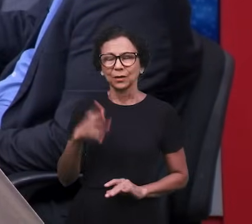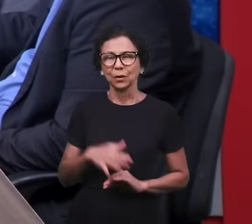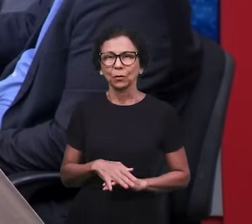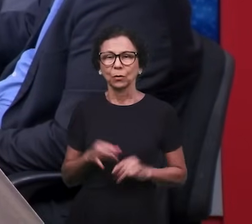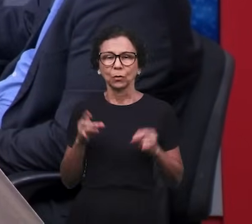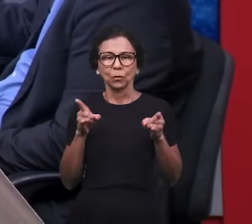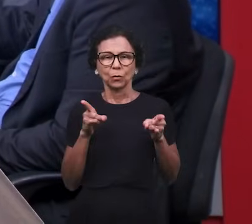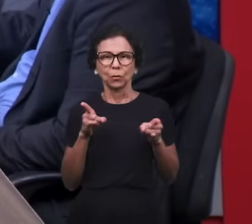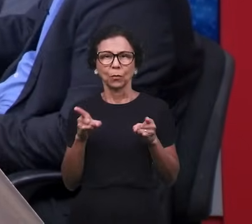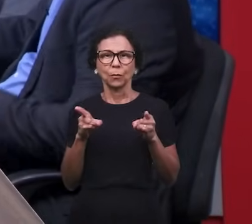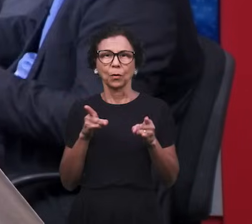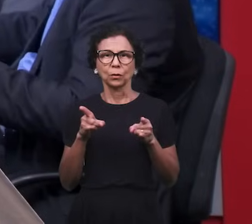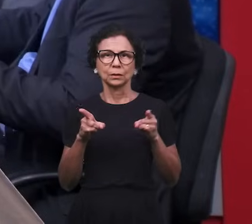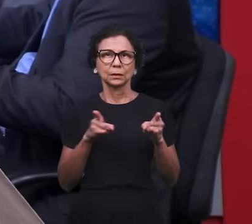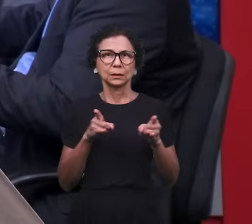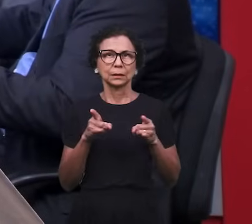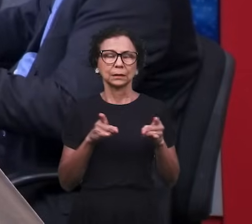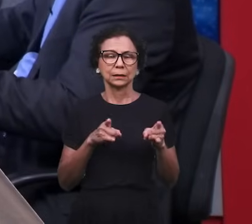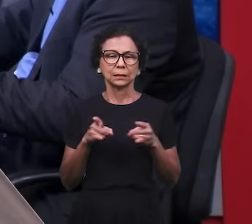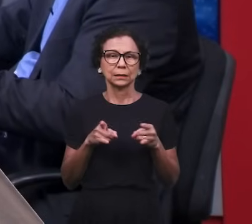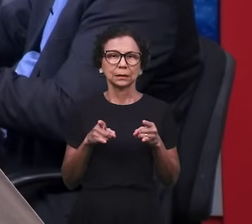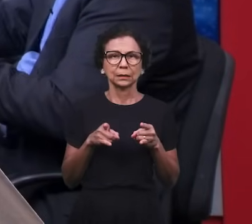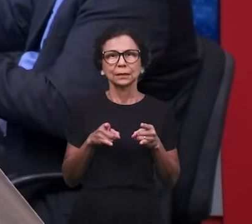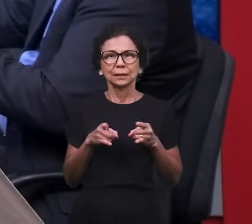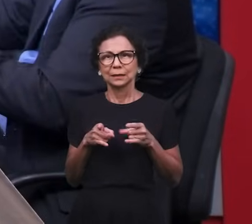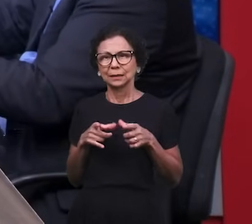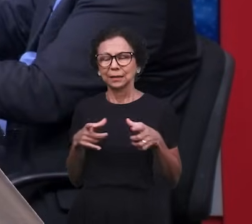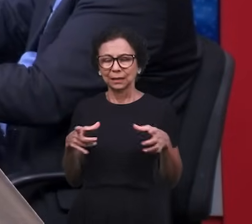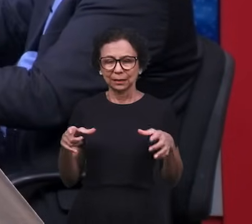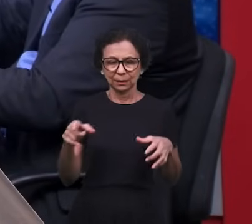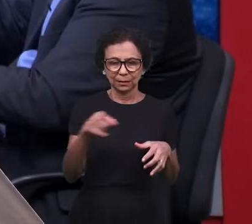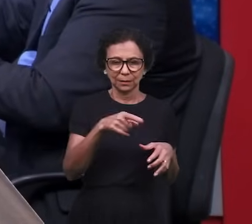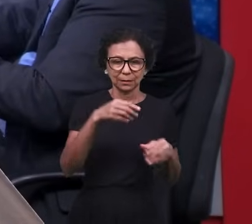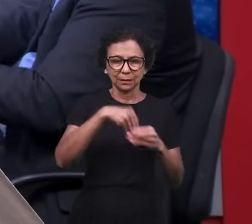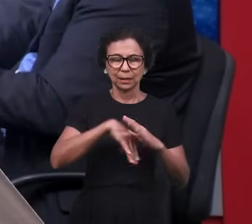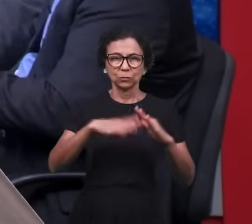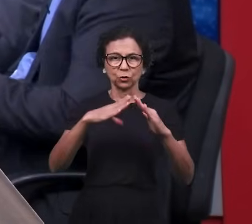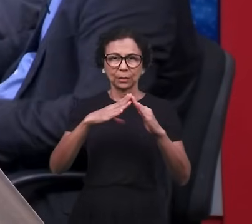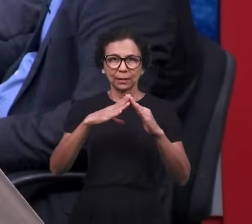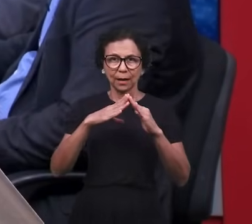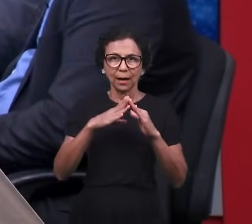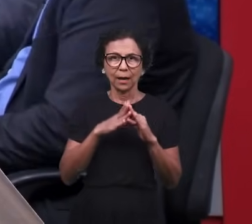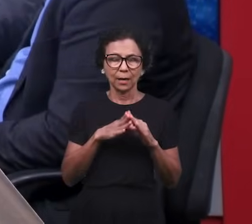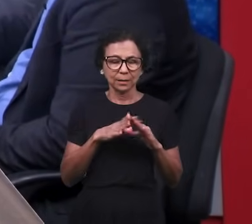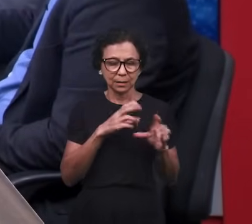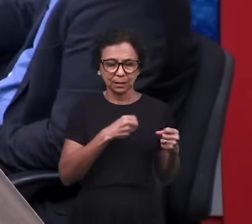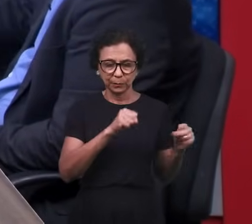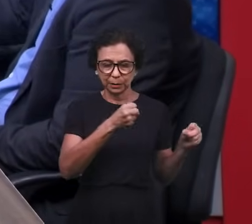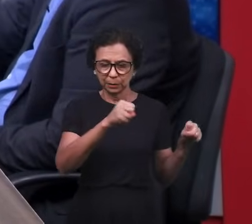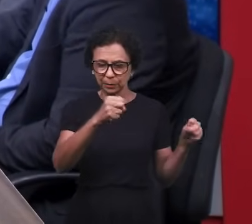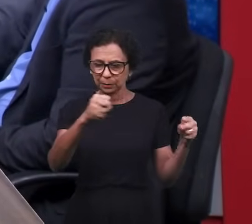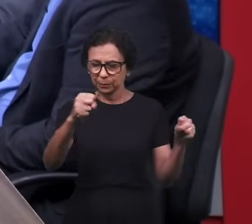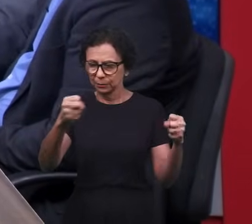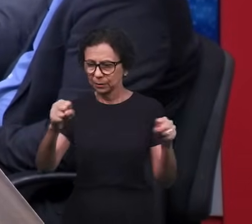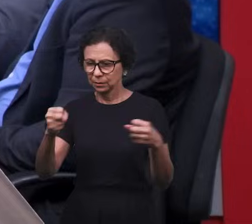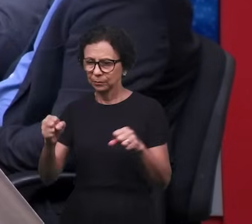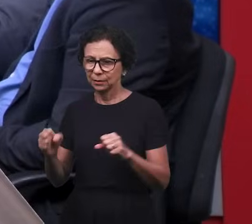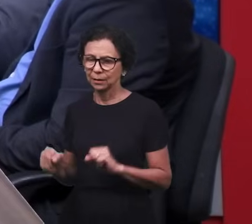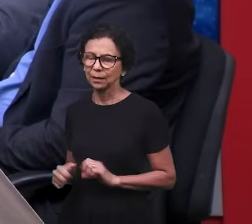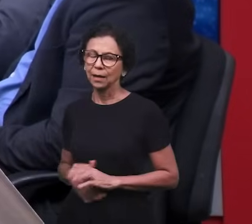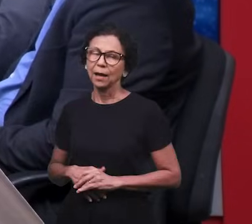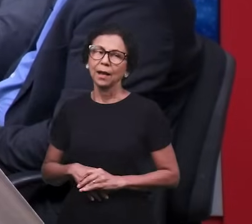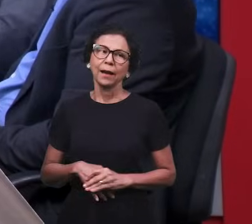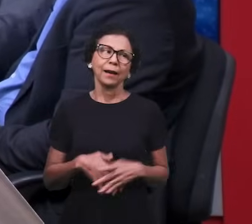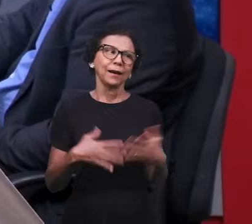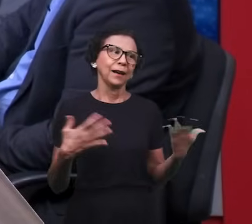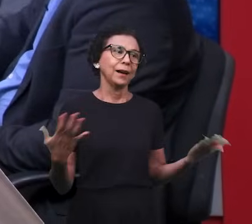limpeza robôs. São robôs que eles vão passando na casa e vão limpando. Né? Então, assim, não quer dizer que as secretárias do